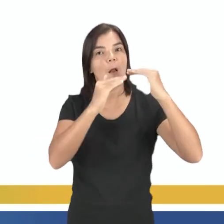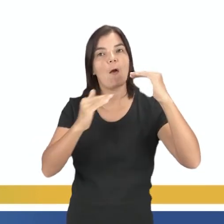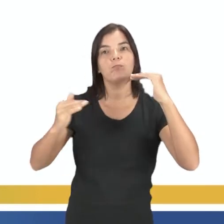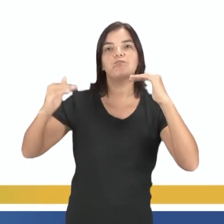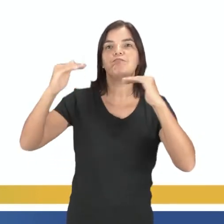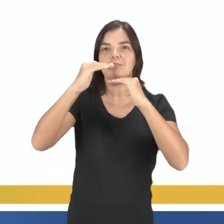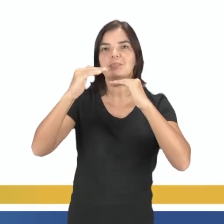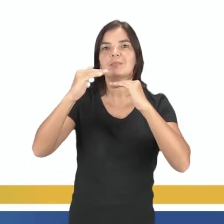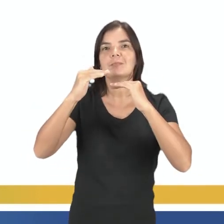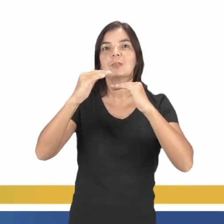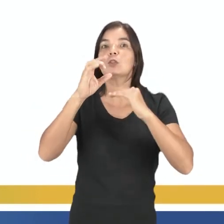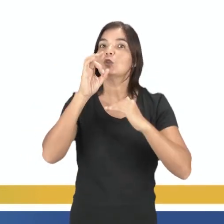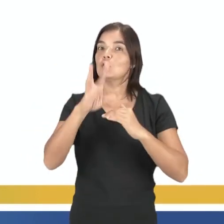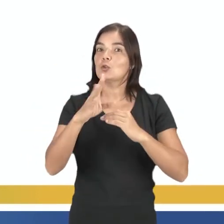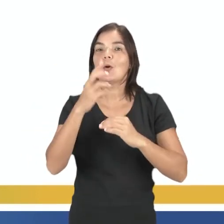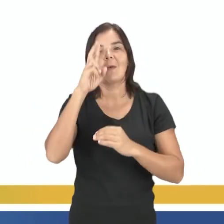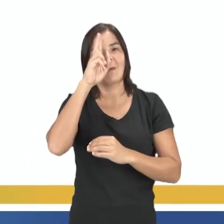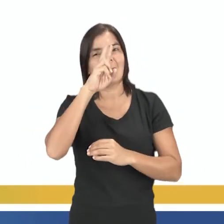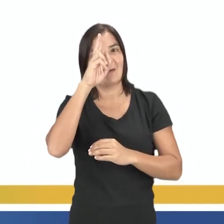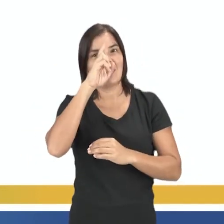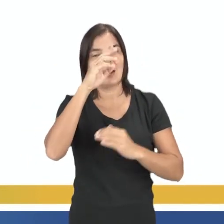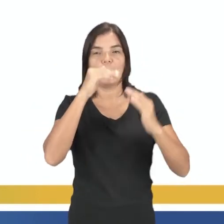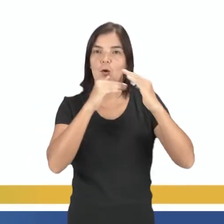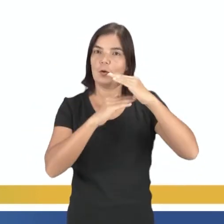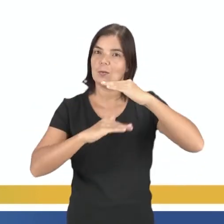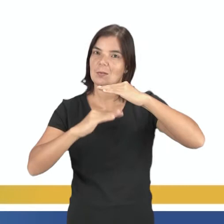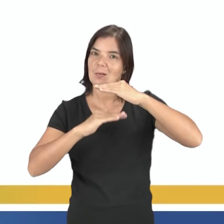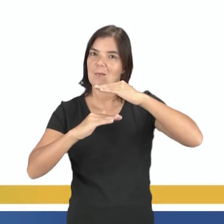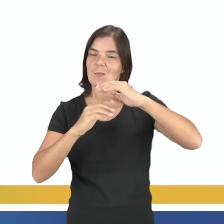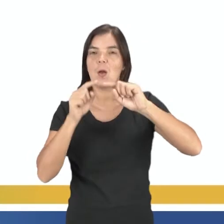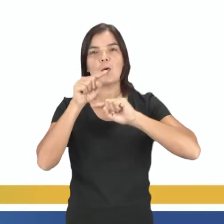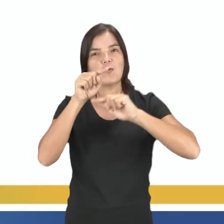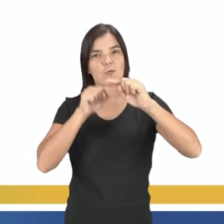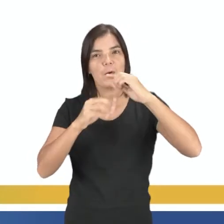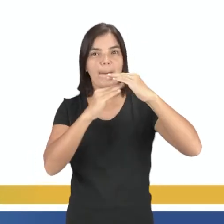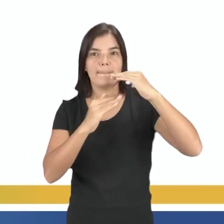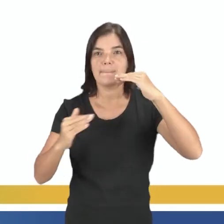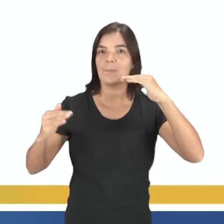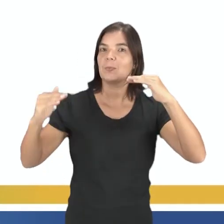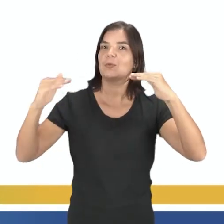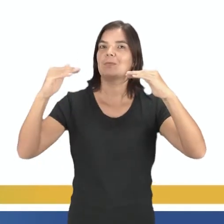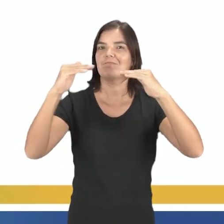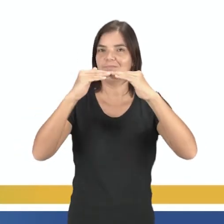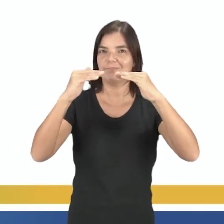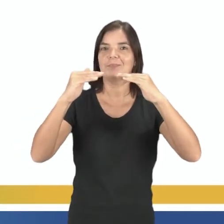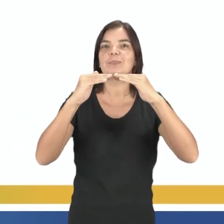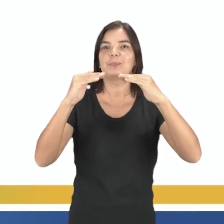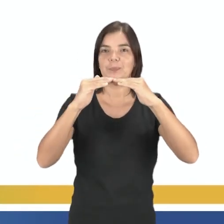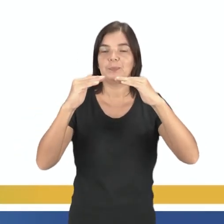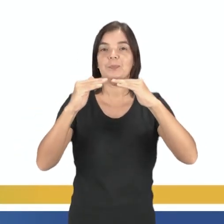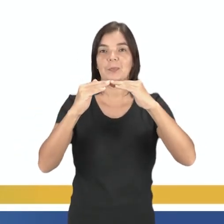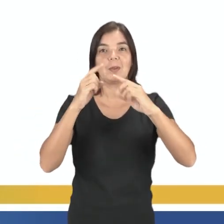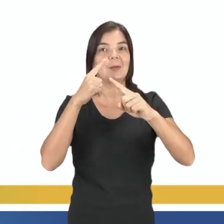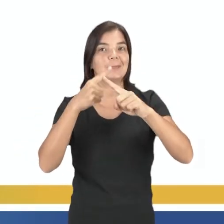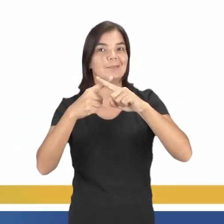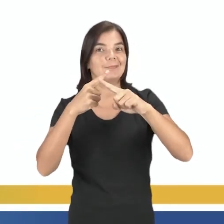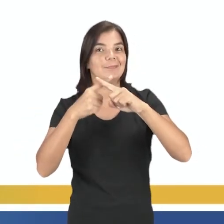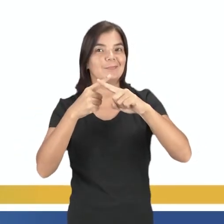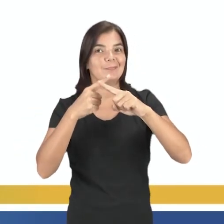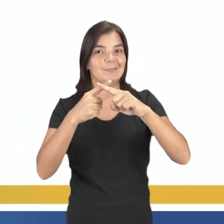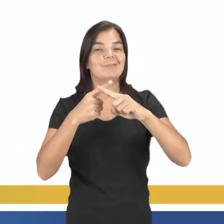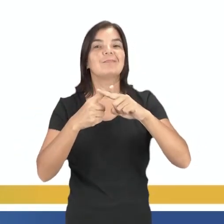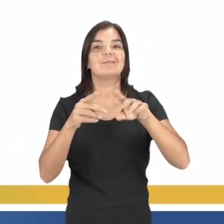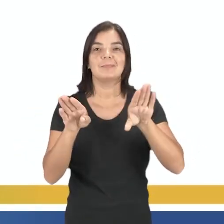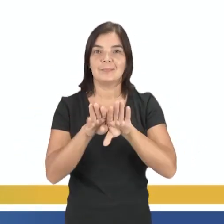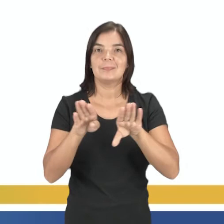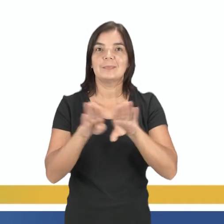cima. Só que aí você tem que lembrar que quando eu pego esse número que está embaixo e eu mudo a posição dele, vai haver uma mudança também